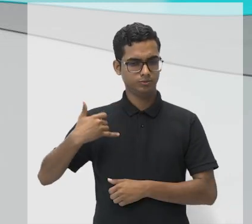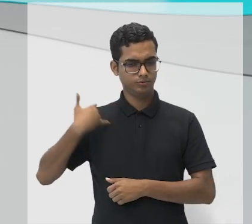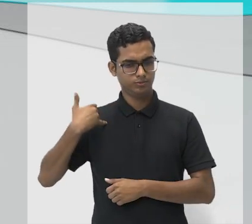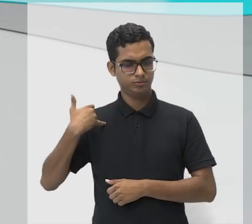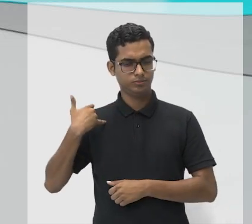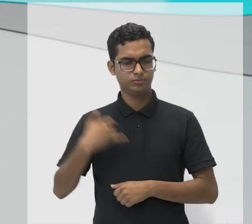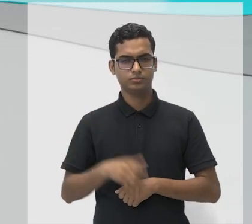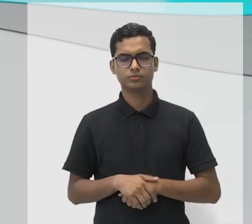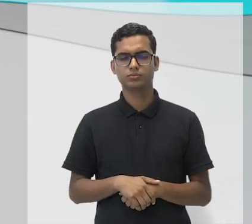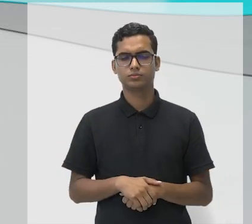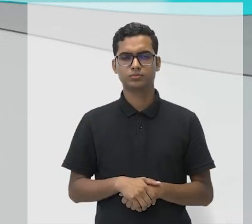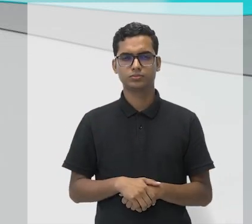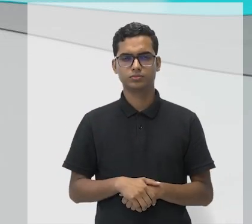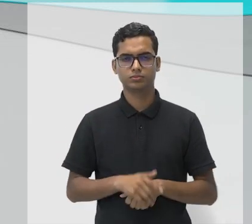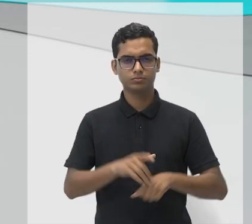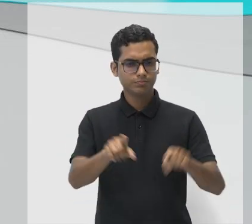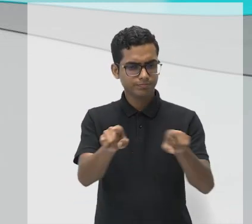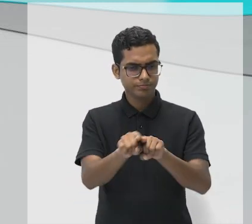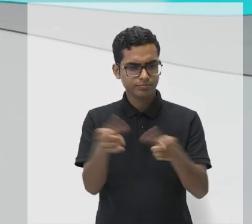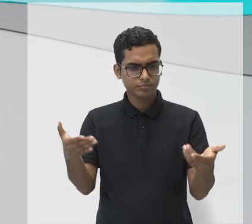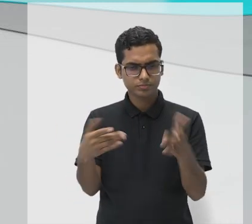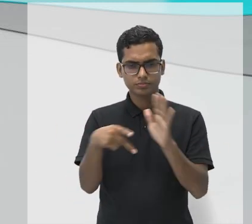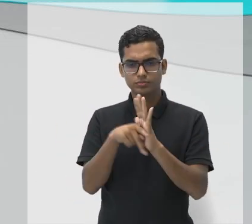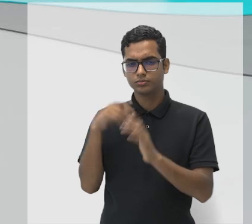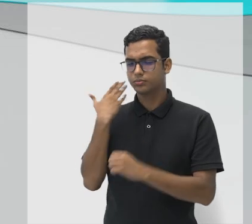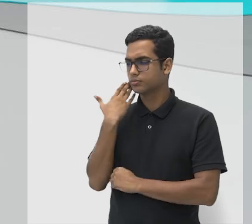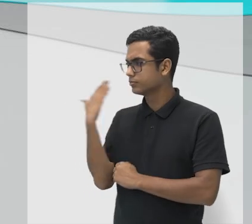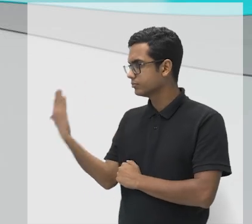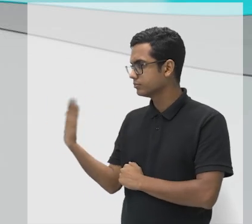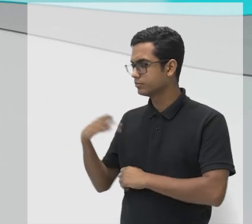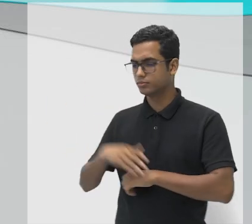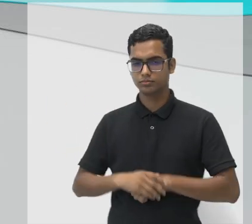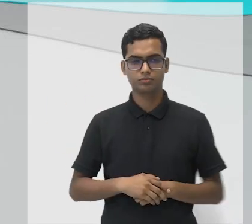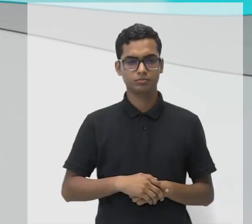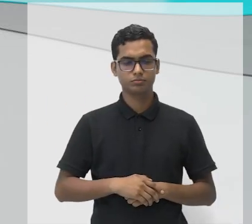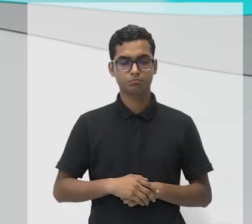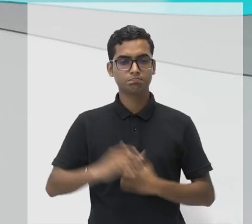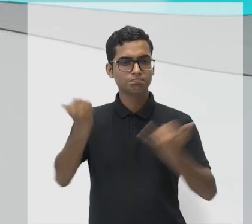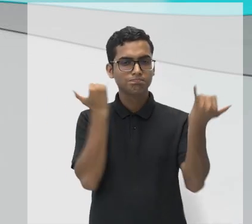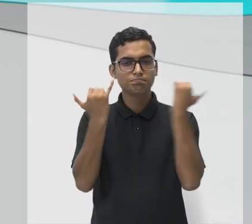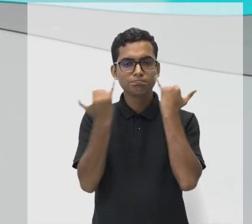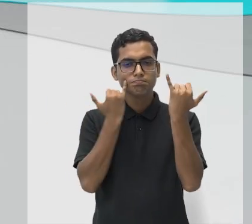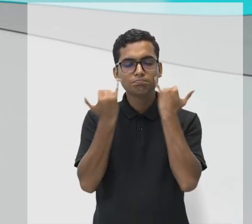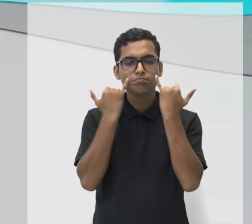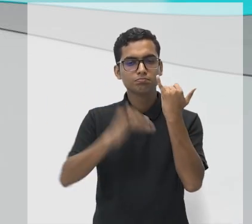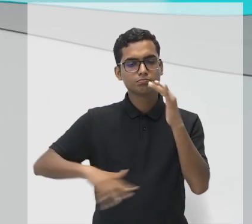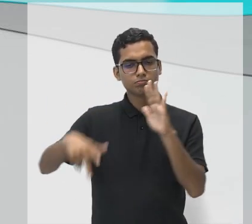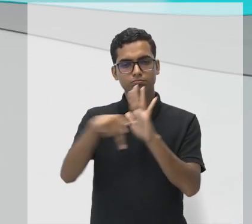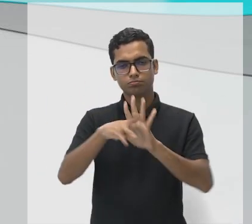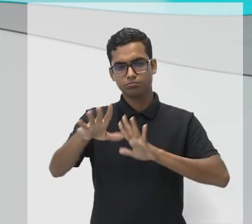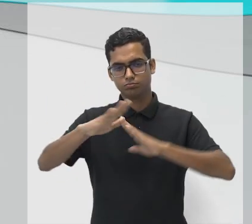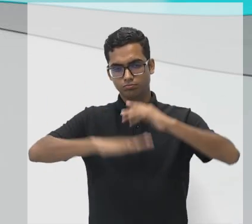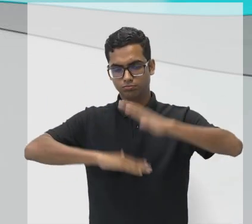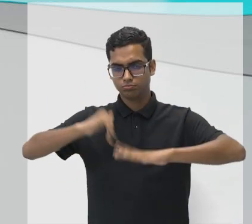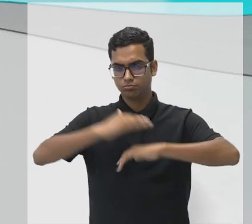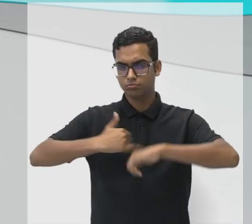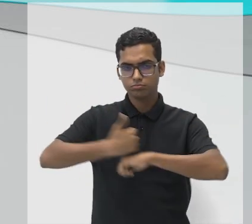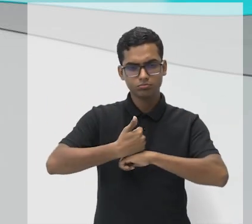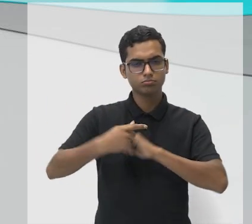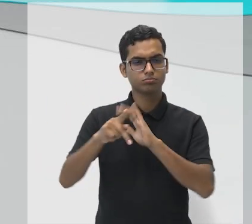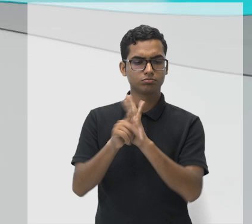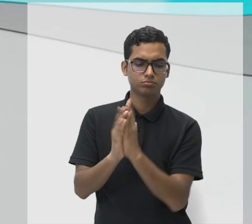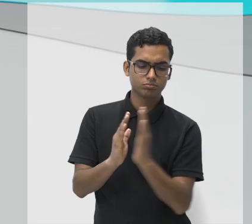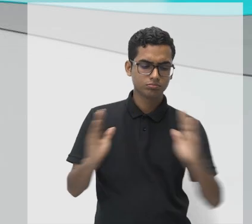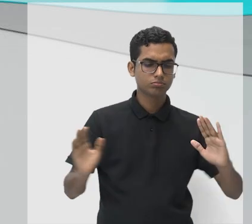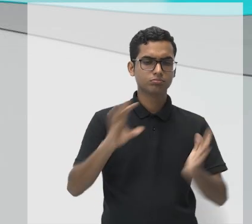idade, certo? Aí agora, professional information, que é a informação profissional. Aqui vai toda a carreira